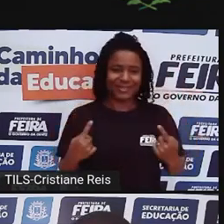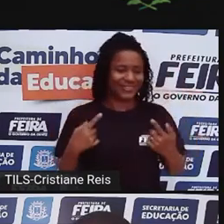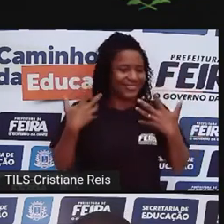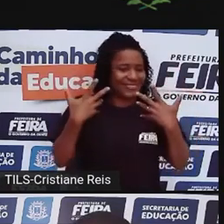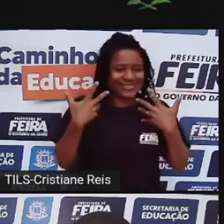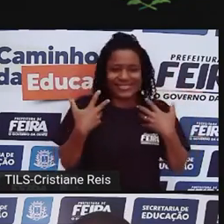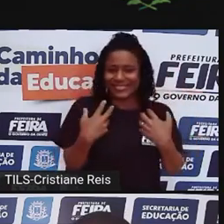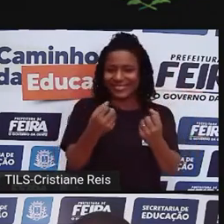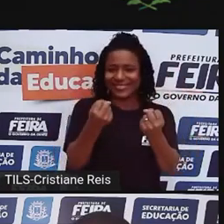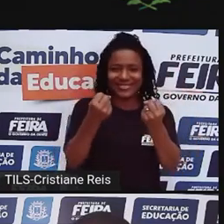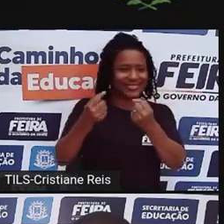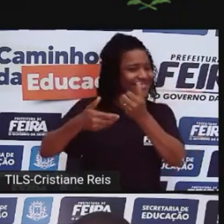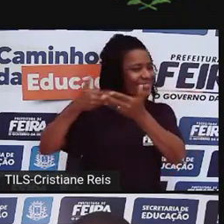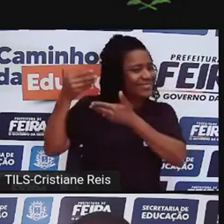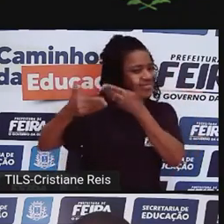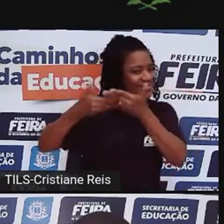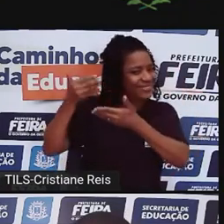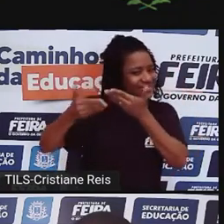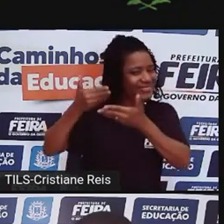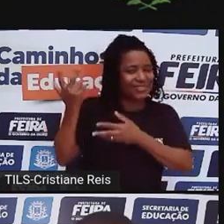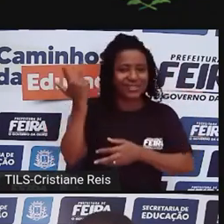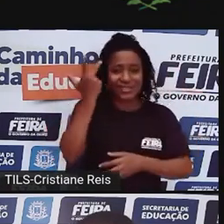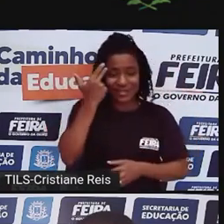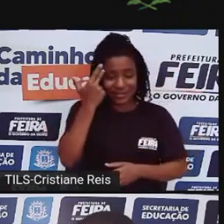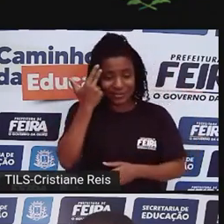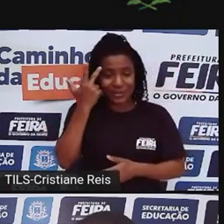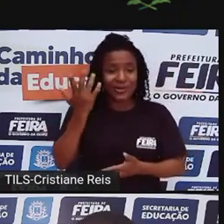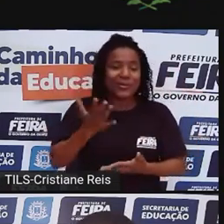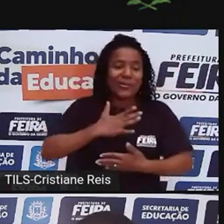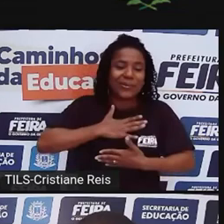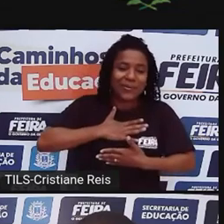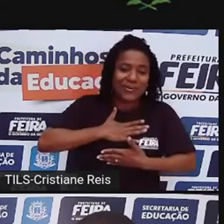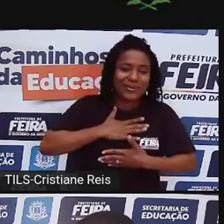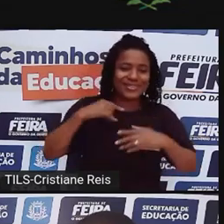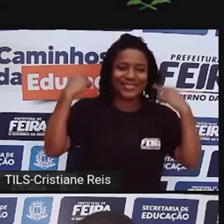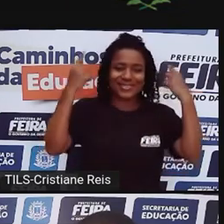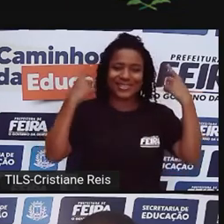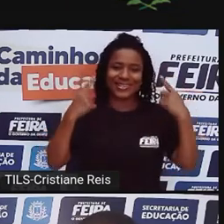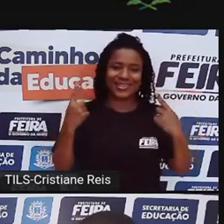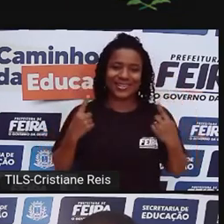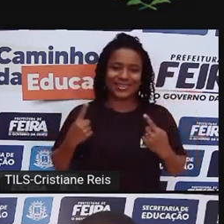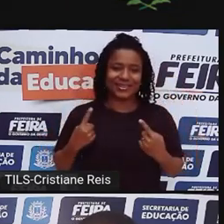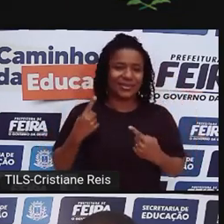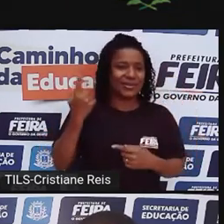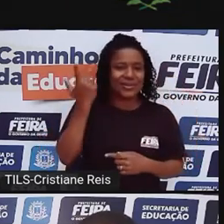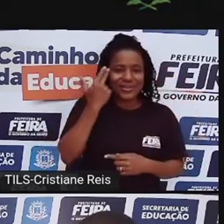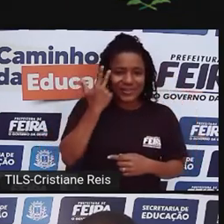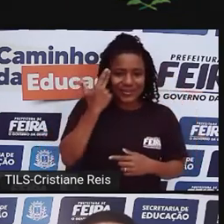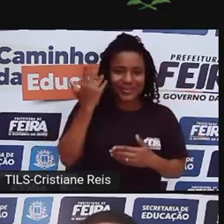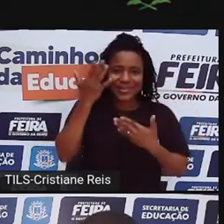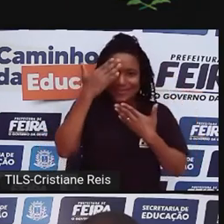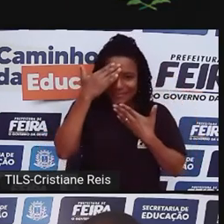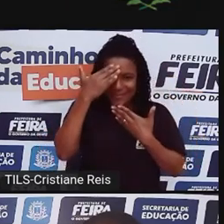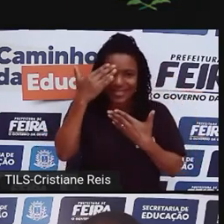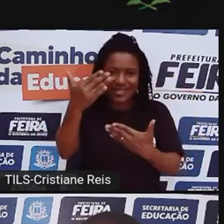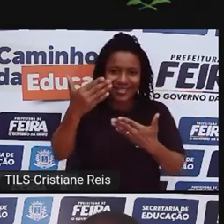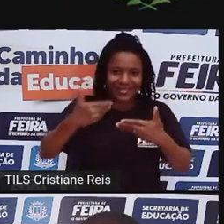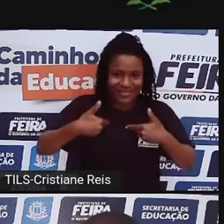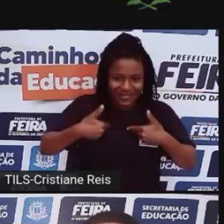que você é, se aceite no seu natural, goste do seu cabelo do jeito que ele é. Muito obrigada pelo